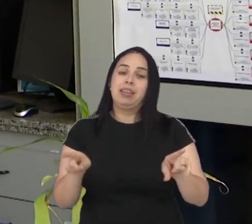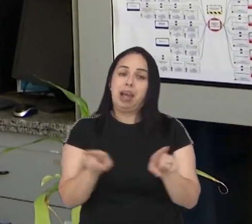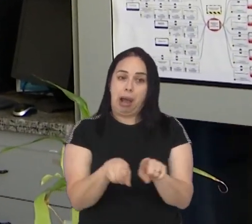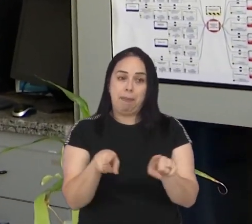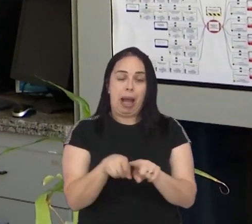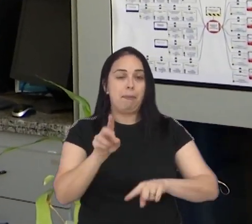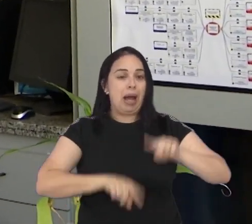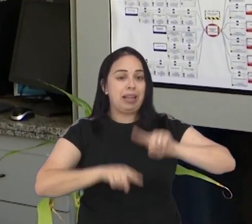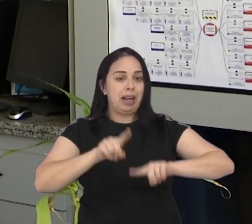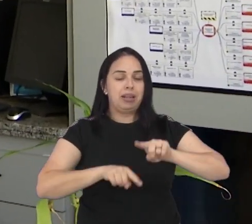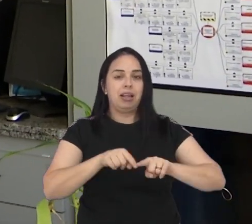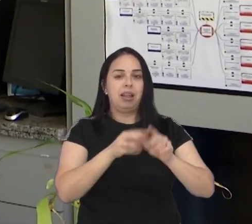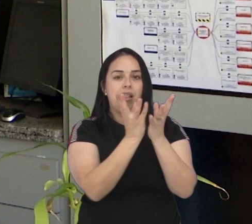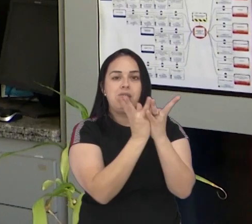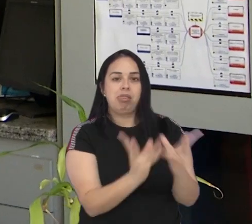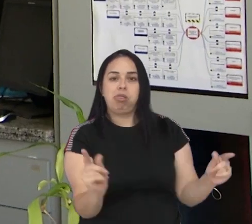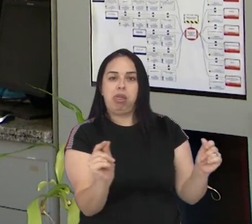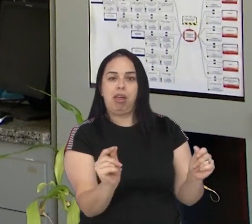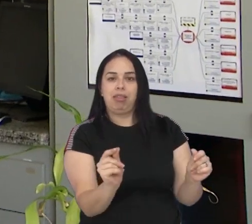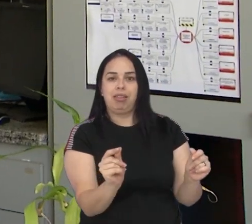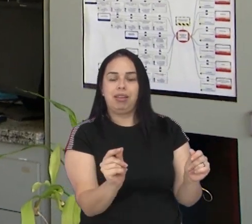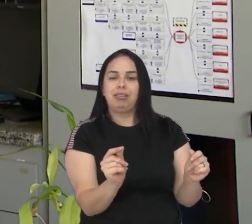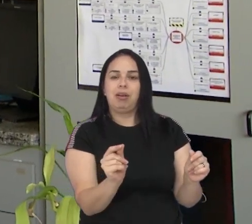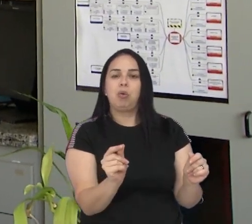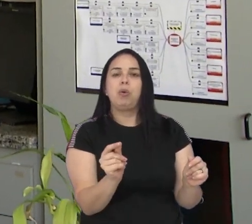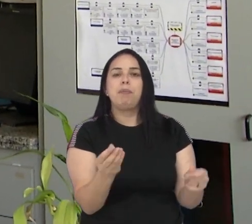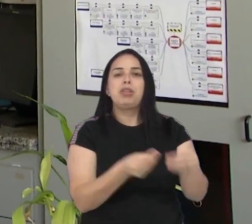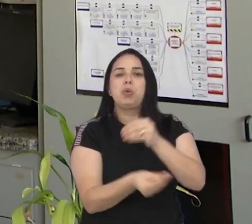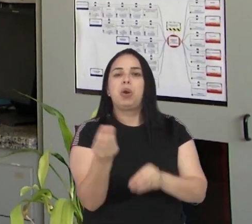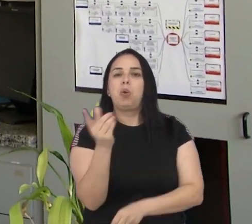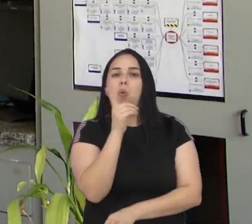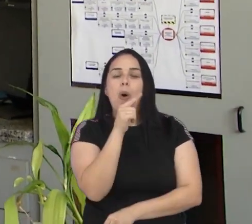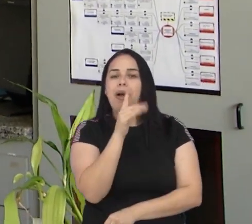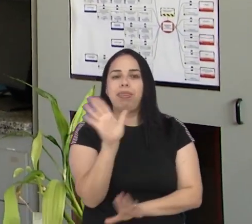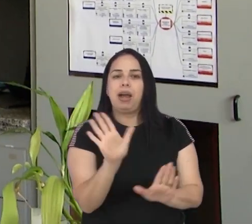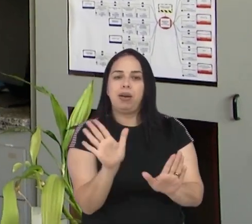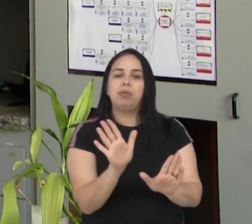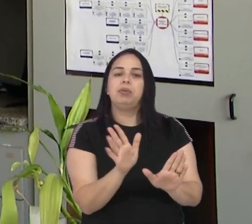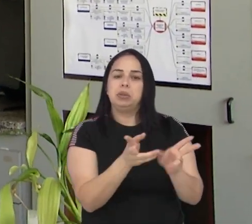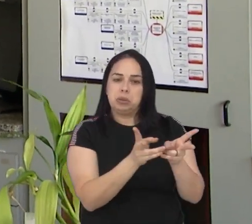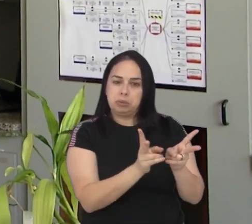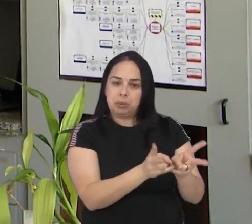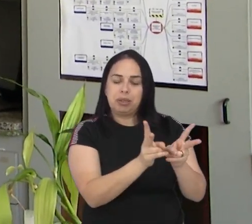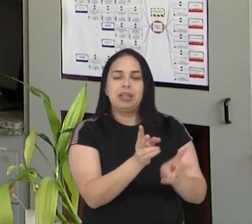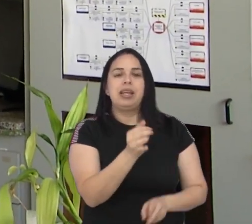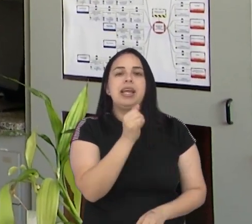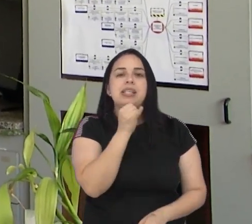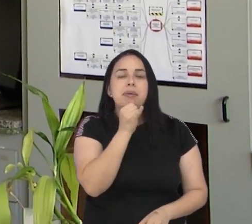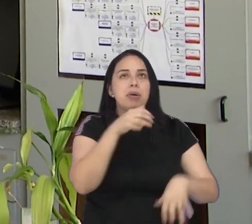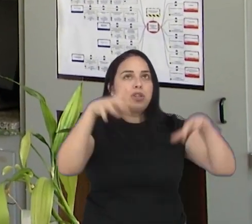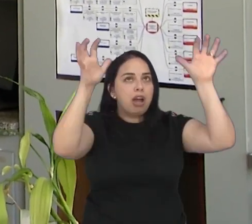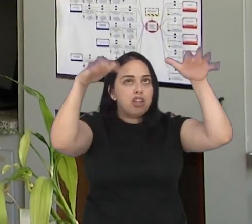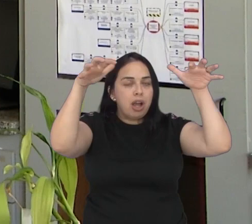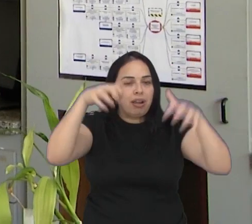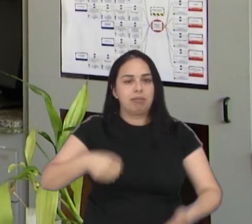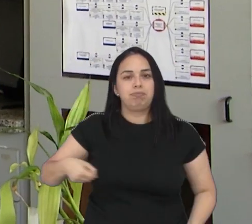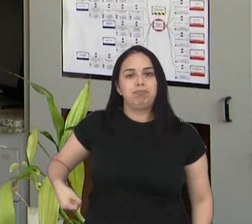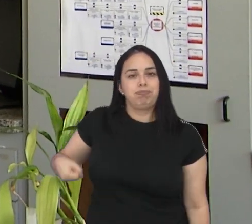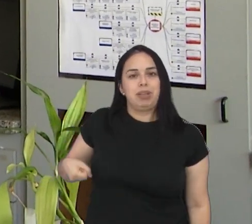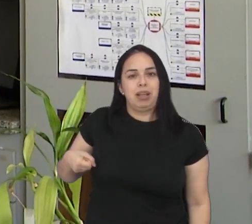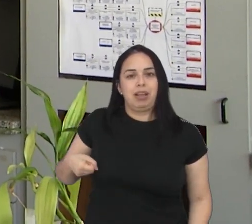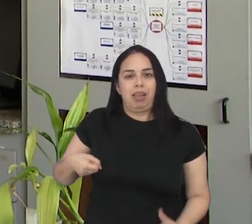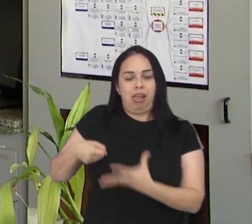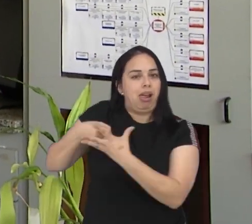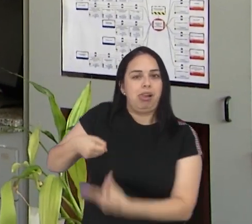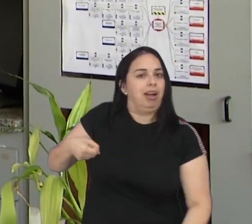produto também, ele não se decompôs quando a gente fez os testes com água. Então, ele se mostrou resistente também a, por exemplo, se um dia estiver chovendo e você